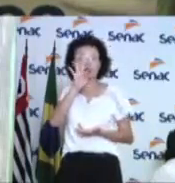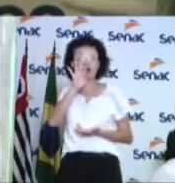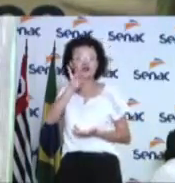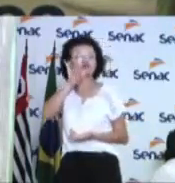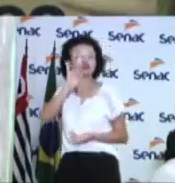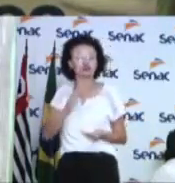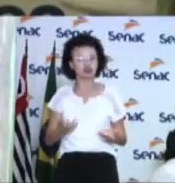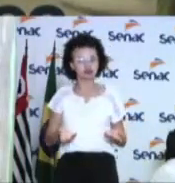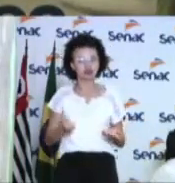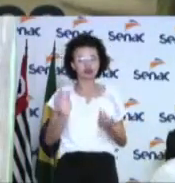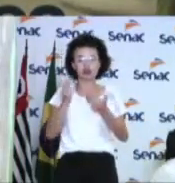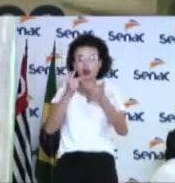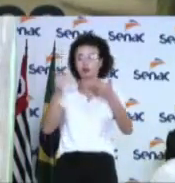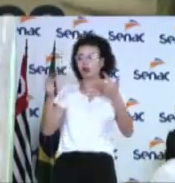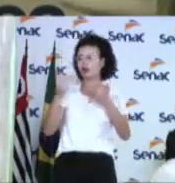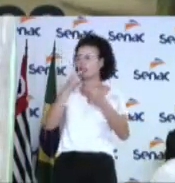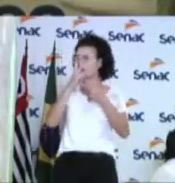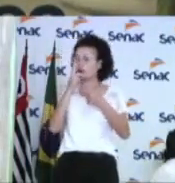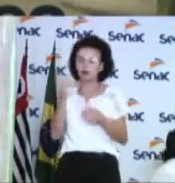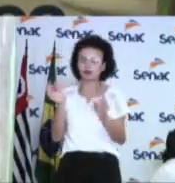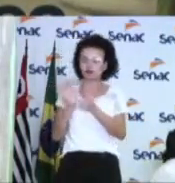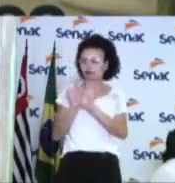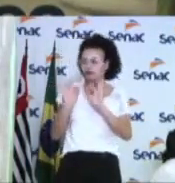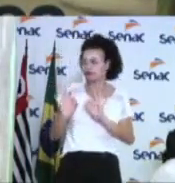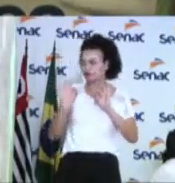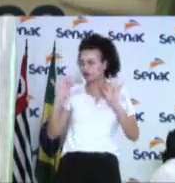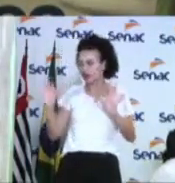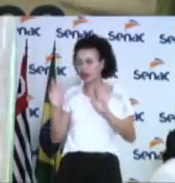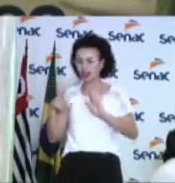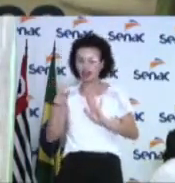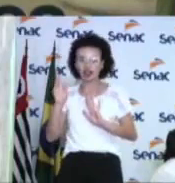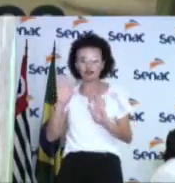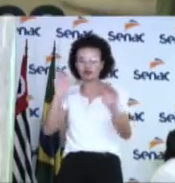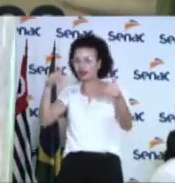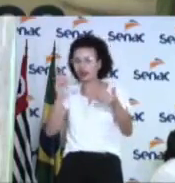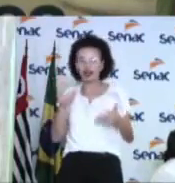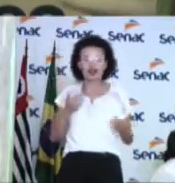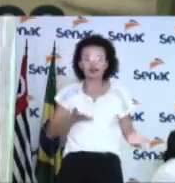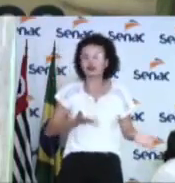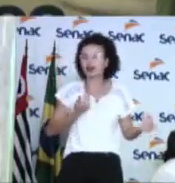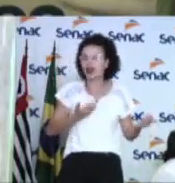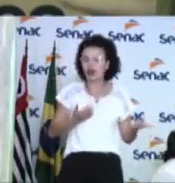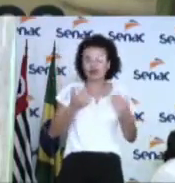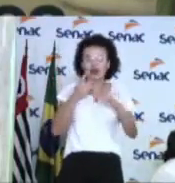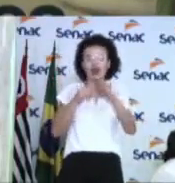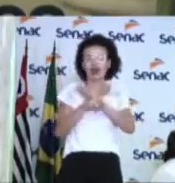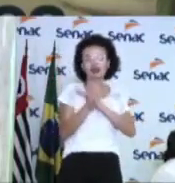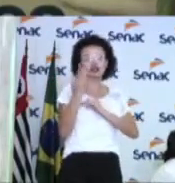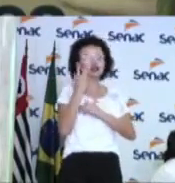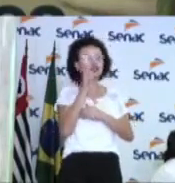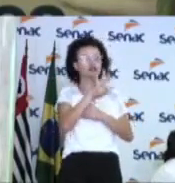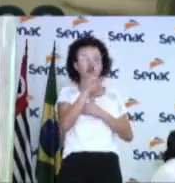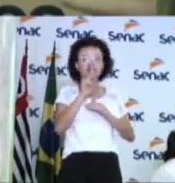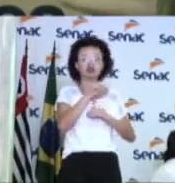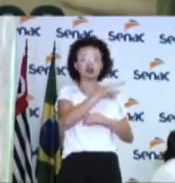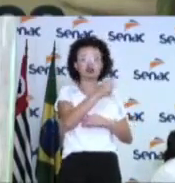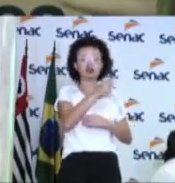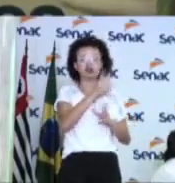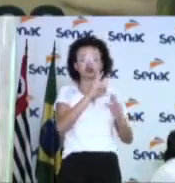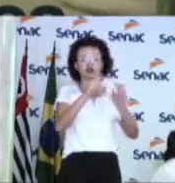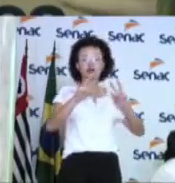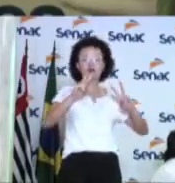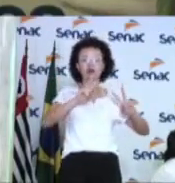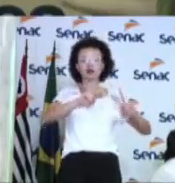Então, né, que é a coisa do hacker e essa coisa dos jovens e... Não sei se todo mundo viu, mas, né, no